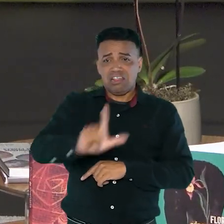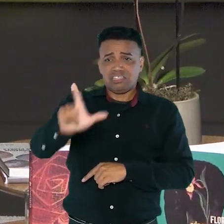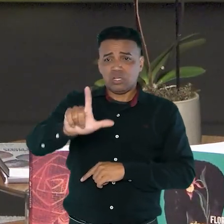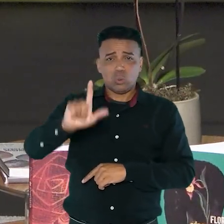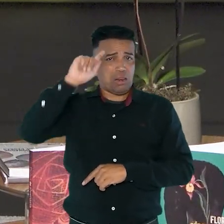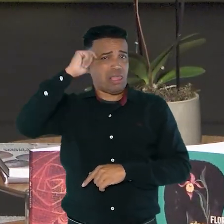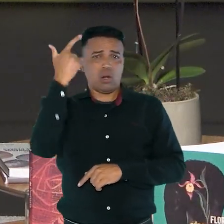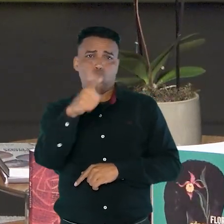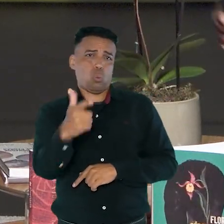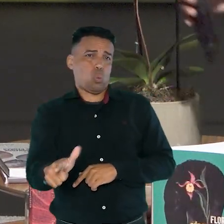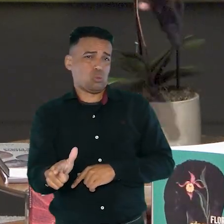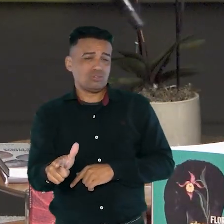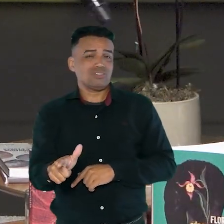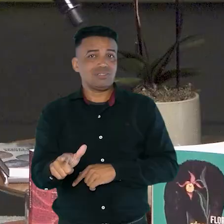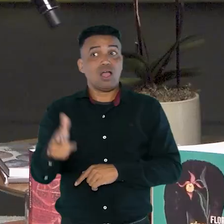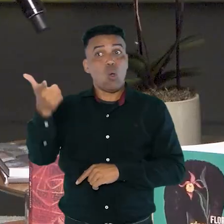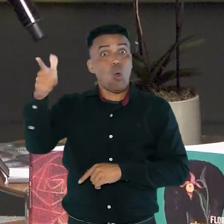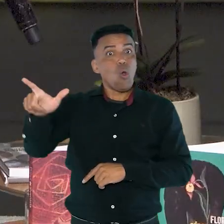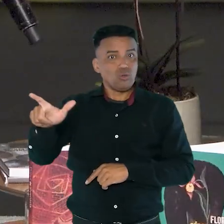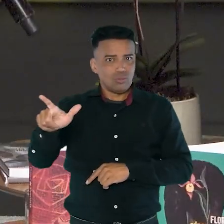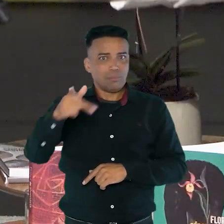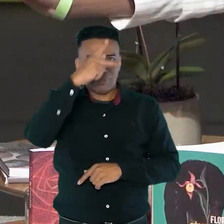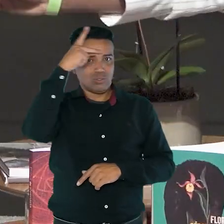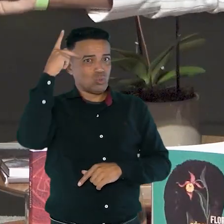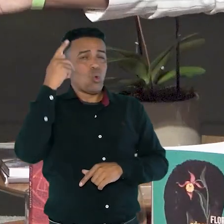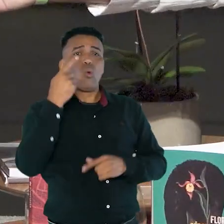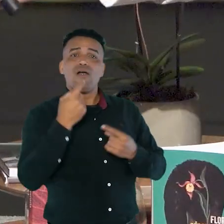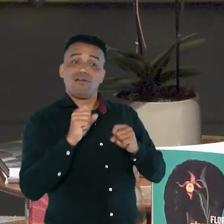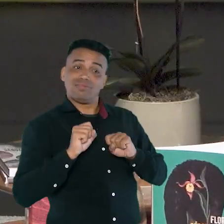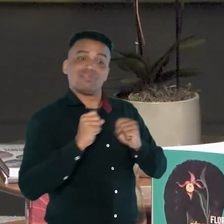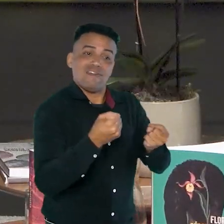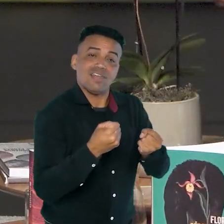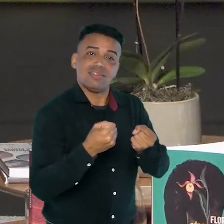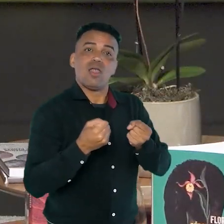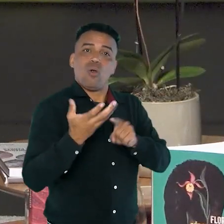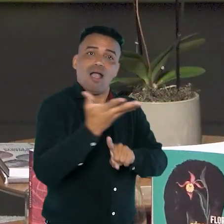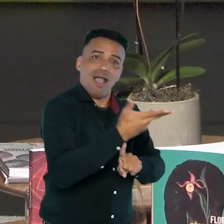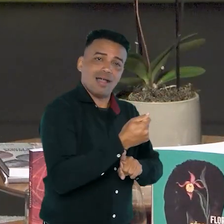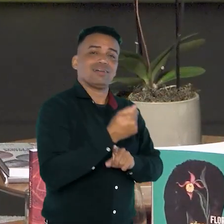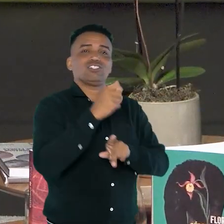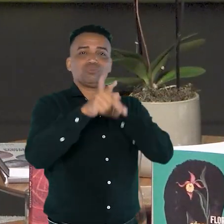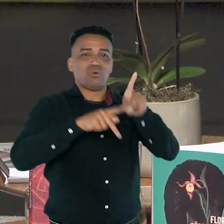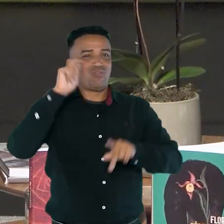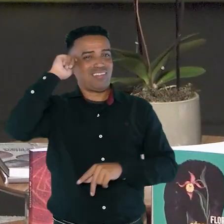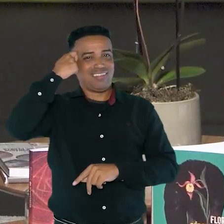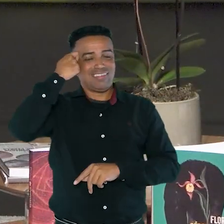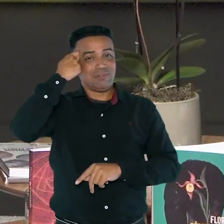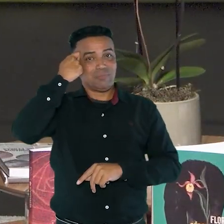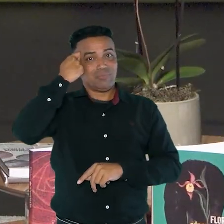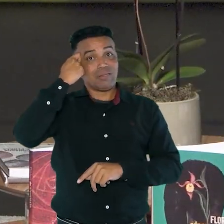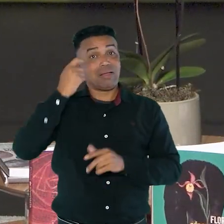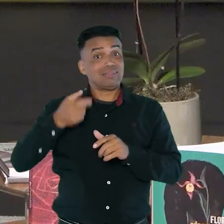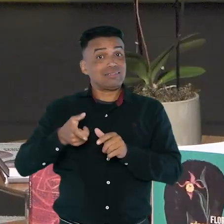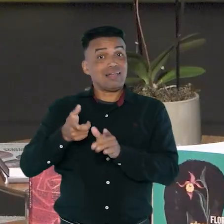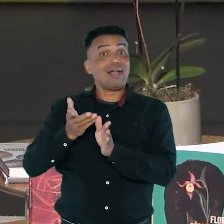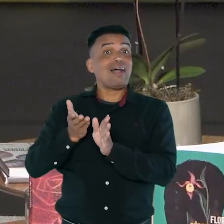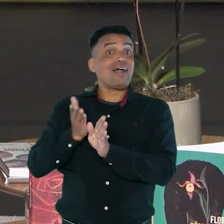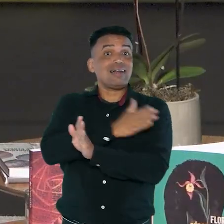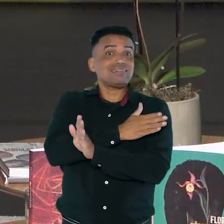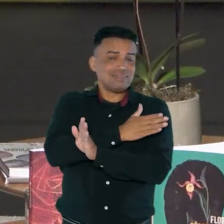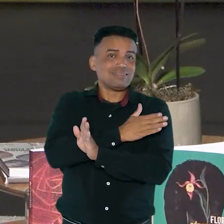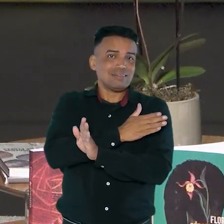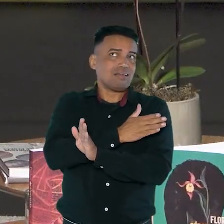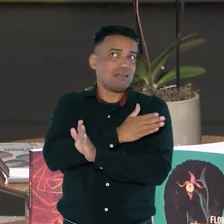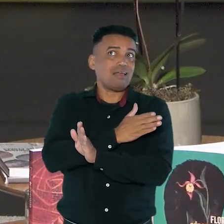acabou escrevendo sobre isso, defendendo a nossa arte, mas antes dele virar esse cara, ele tinha escrito,